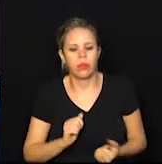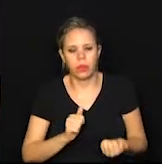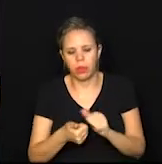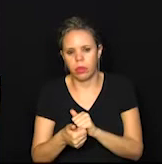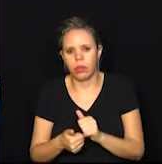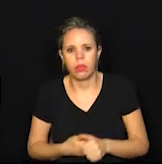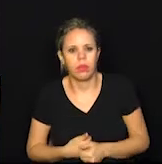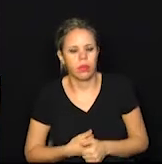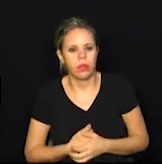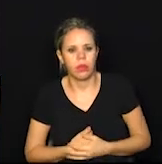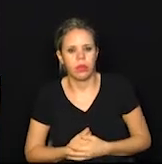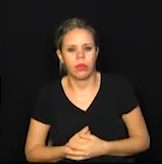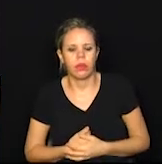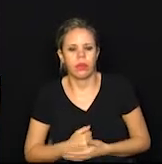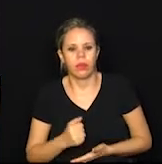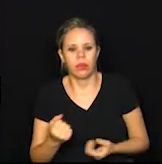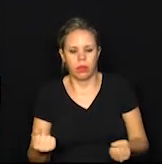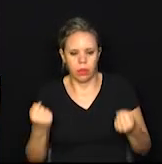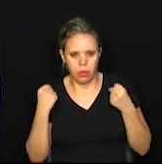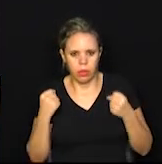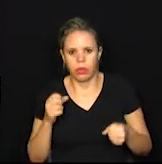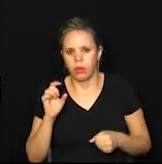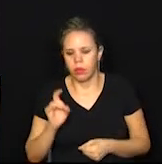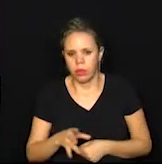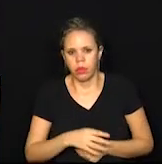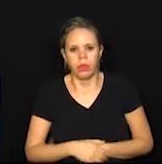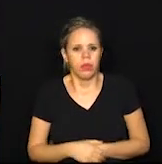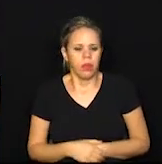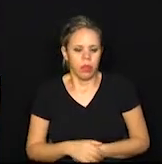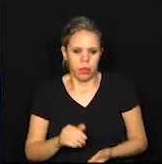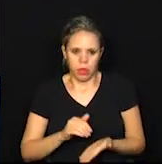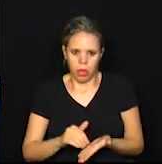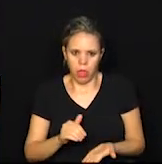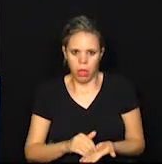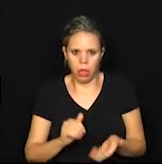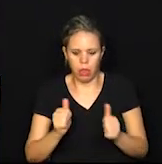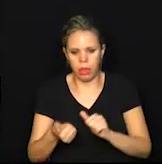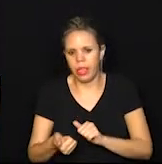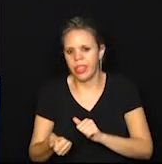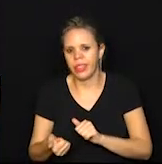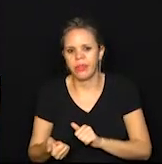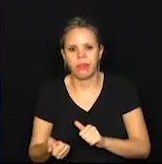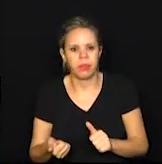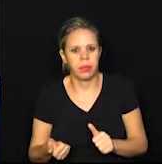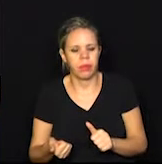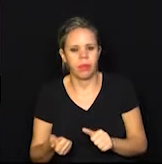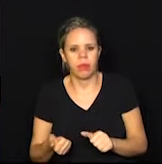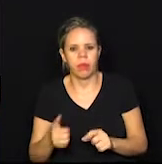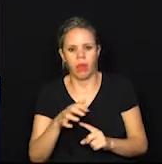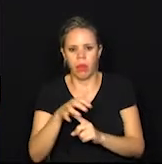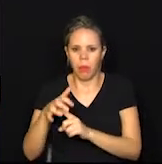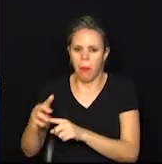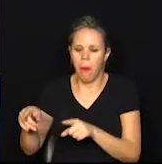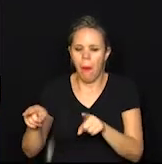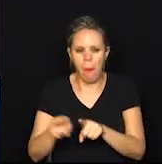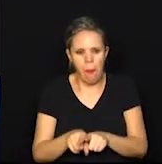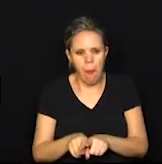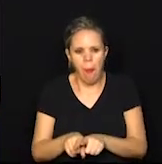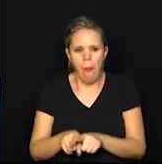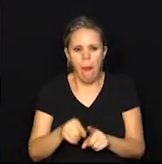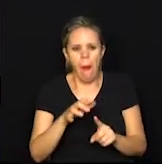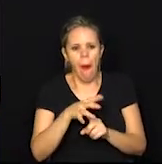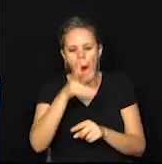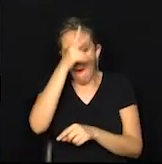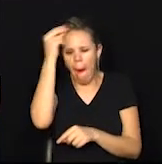esportiva, na prática de atividade física, não só nas secretarias de esportes, nas praças esportivas, mas também em praças